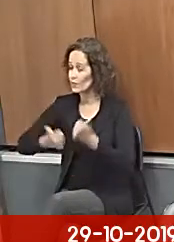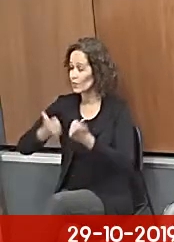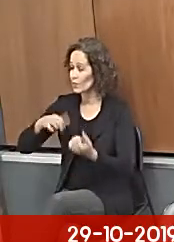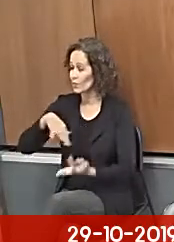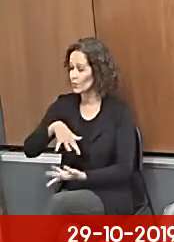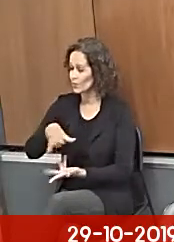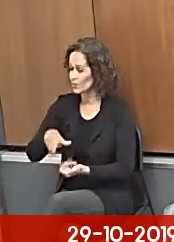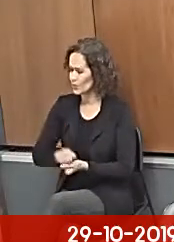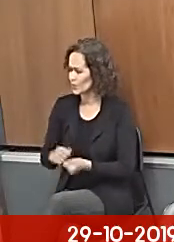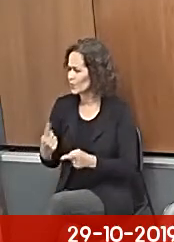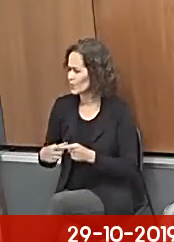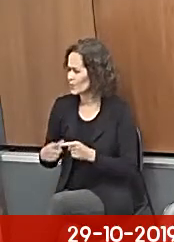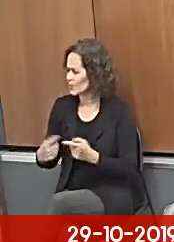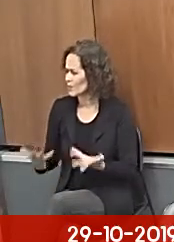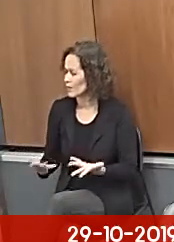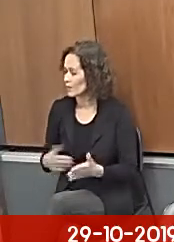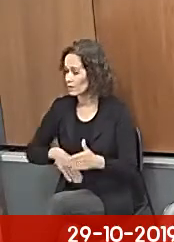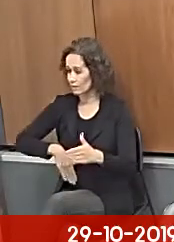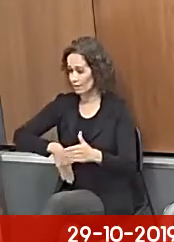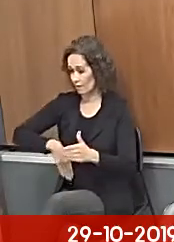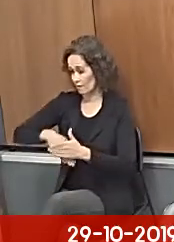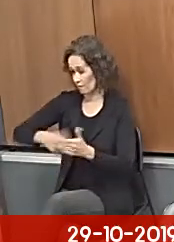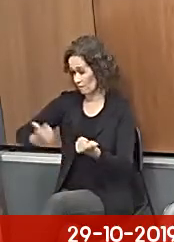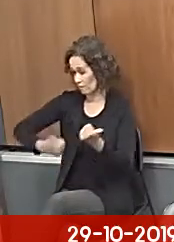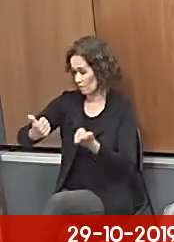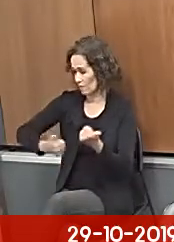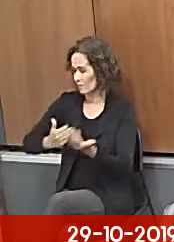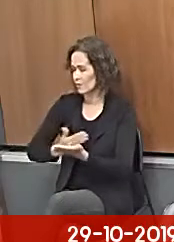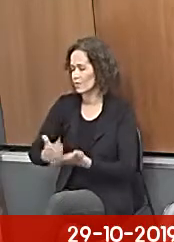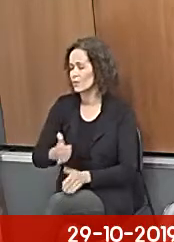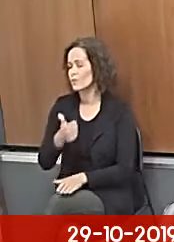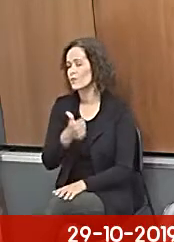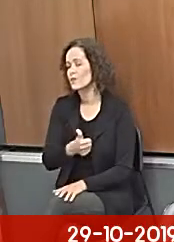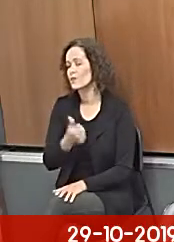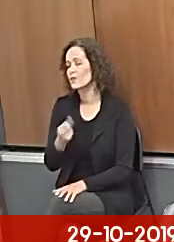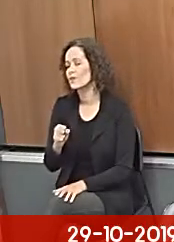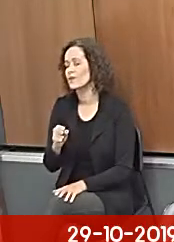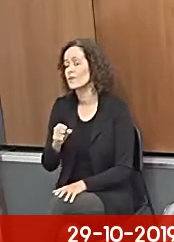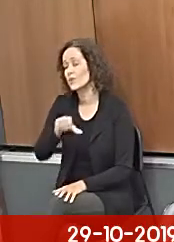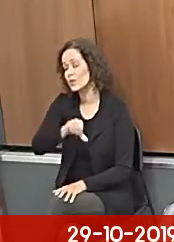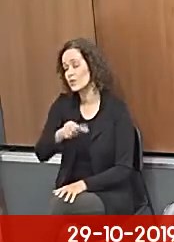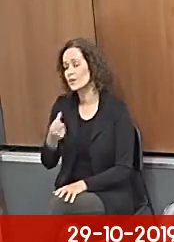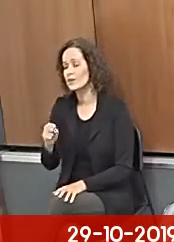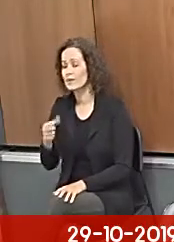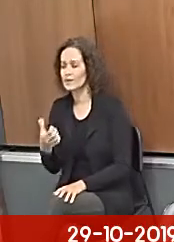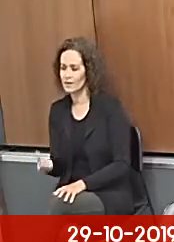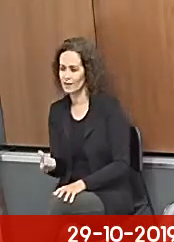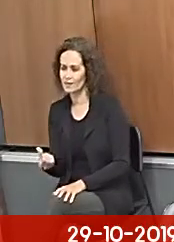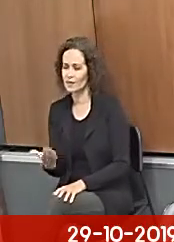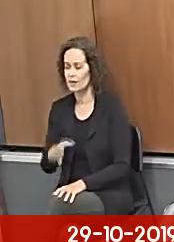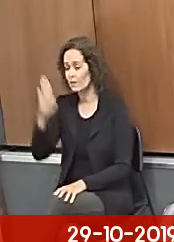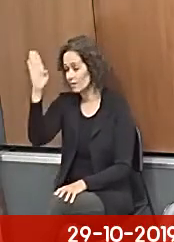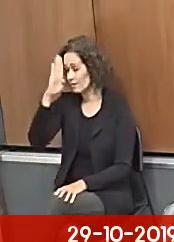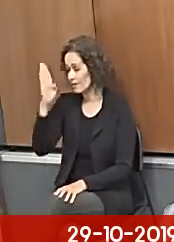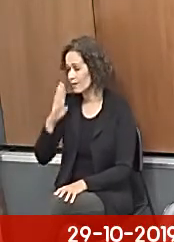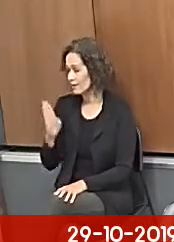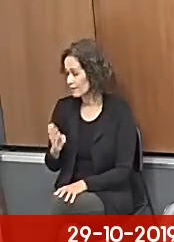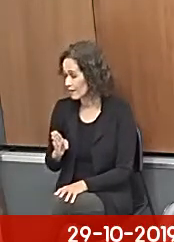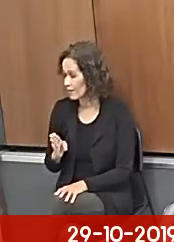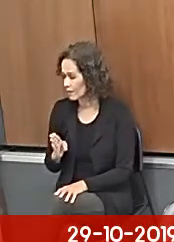quê? O futebol começou em 1986. O Brasil se sagrou em 2005 tetracampeão